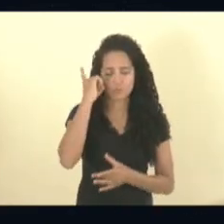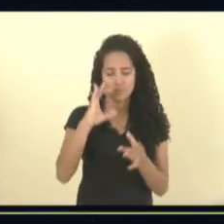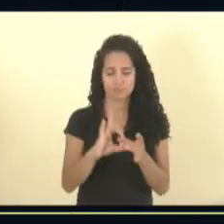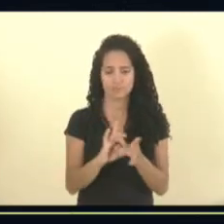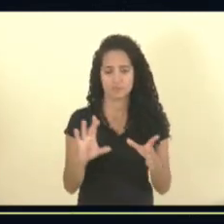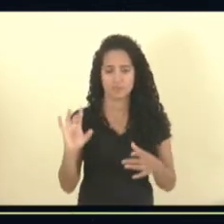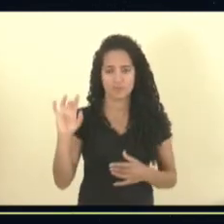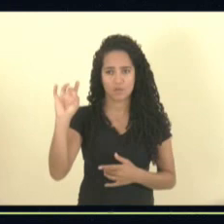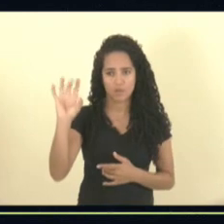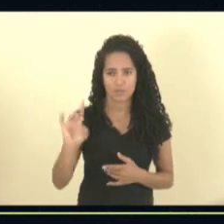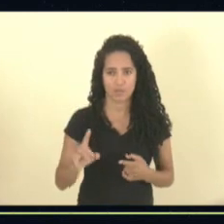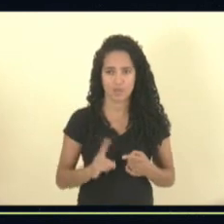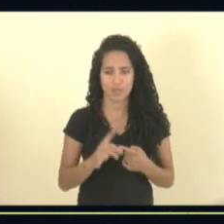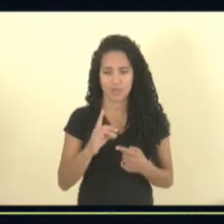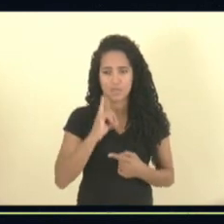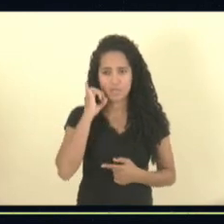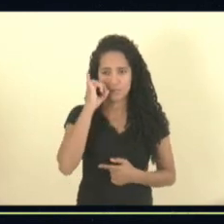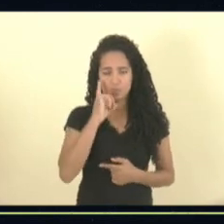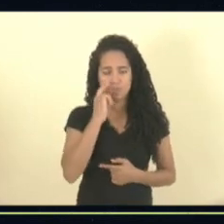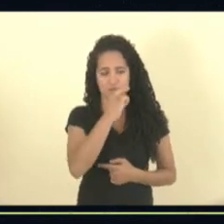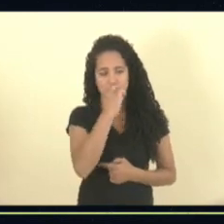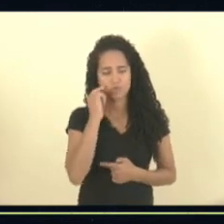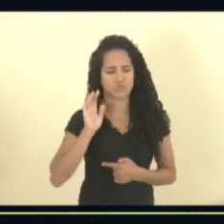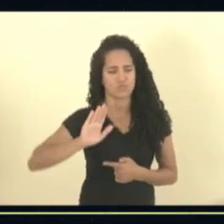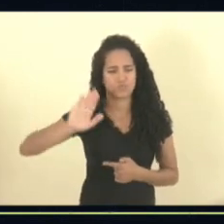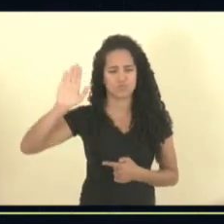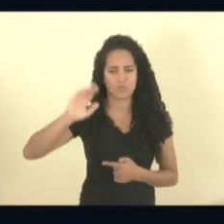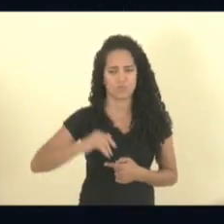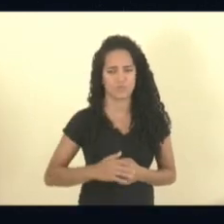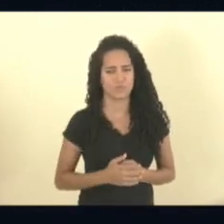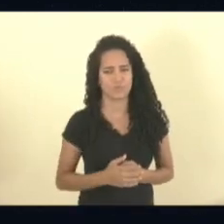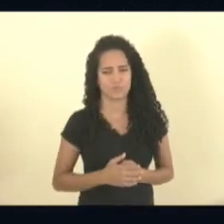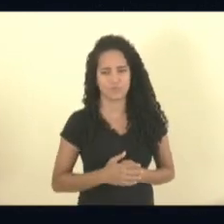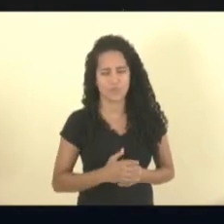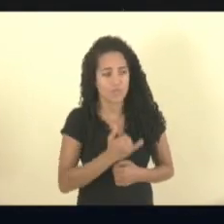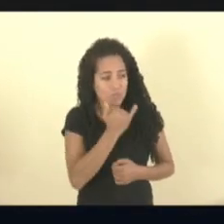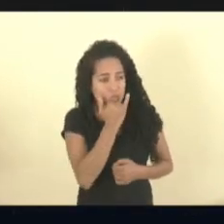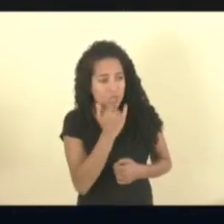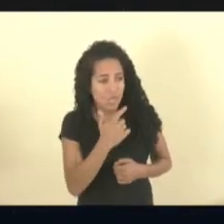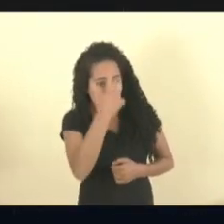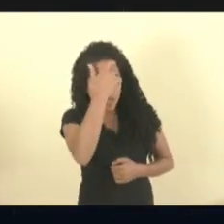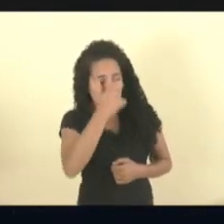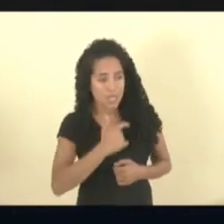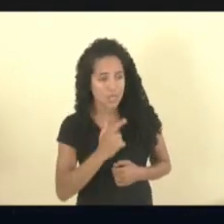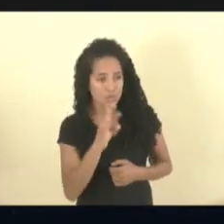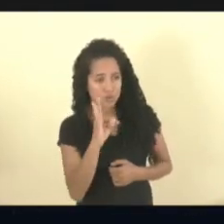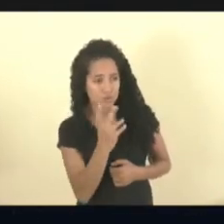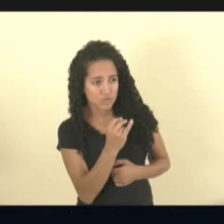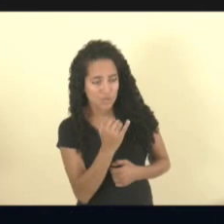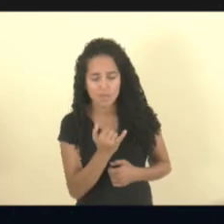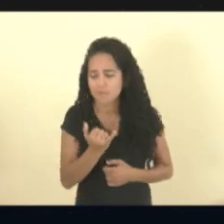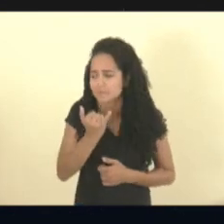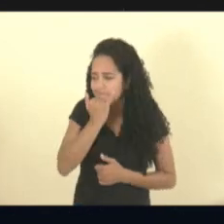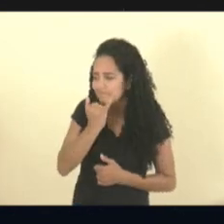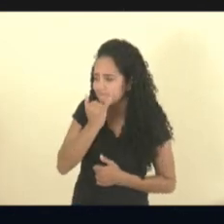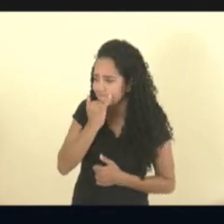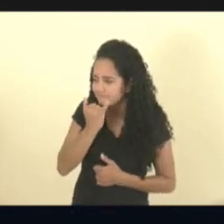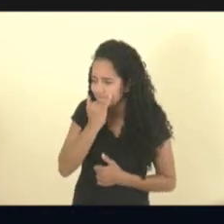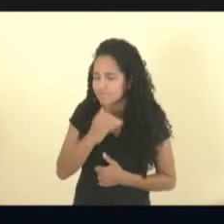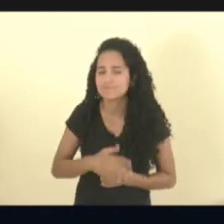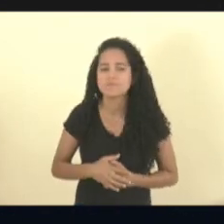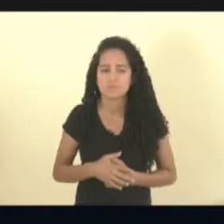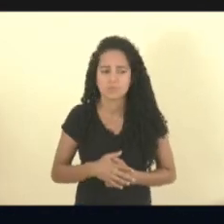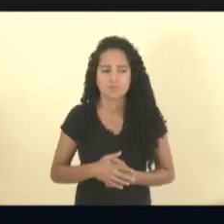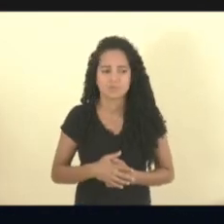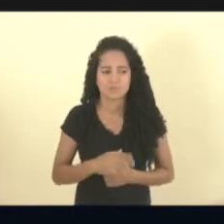Pela ordem, deputado Capitão Assunção. Não, deputado Thiago Hoffmann, presidente. Desculpa, Thiago Hoffmann. Uma honra o